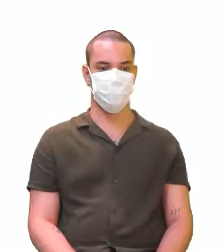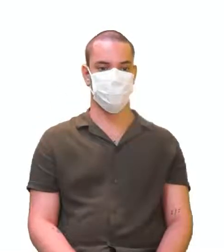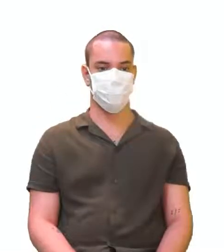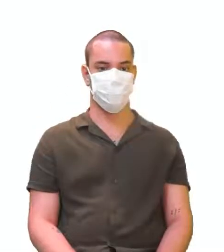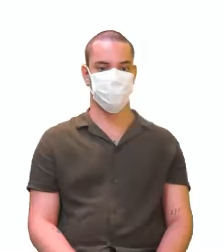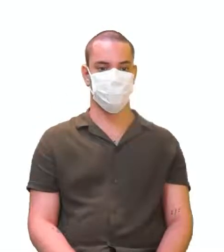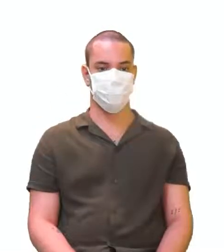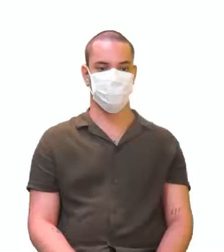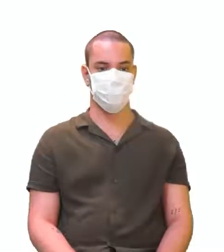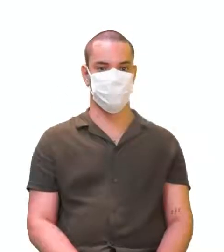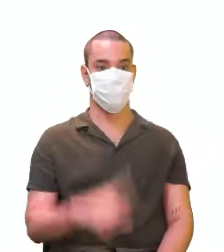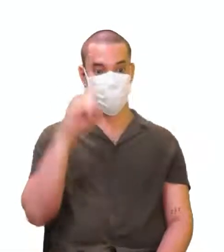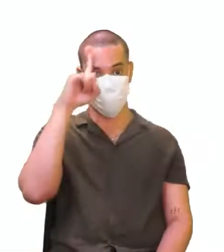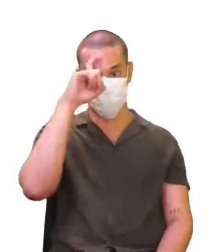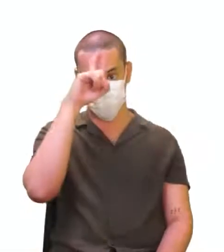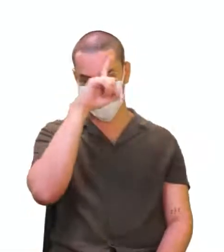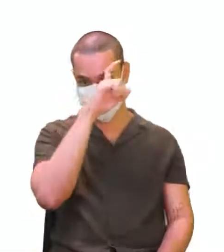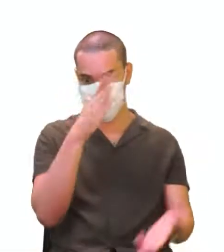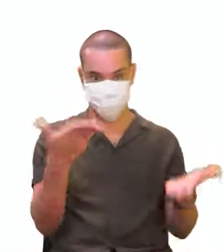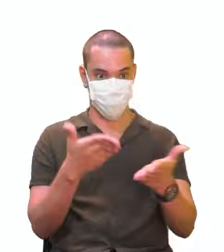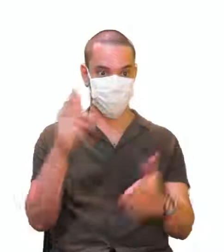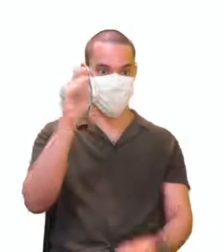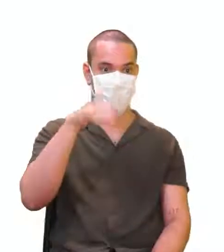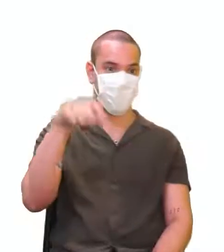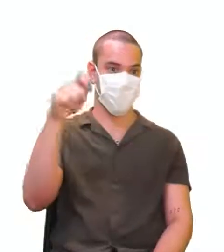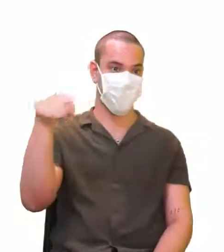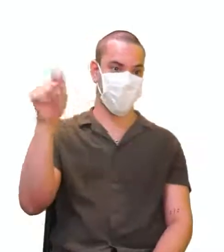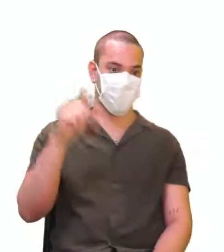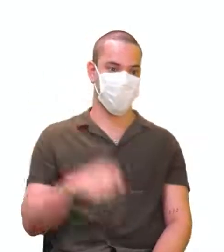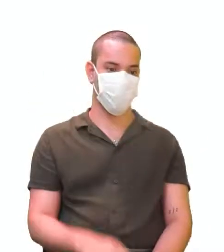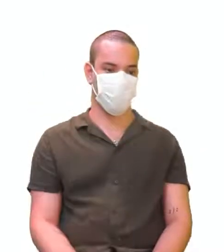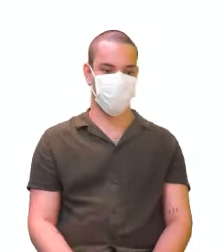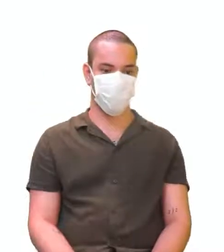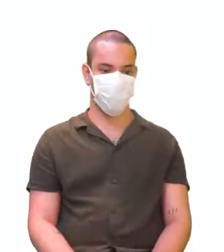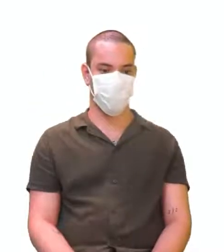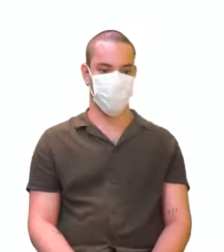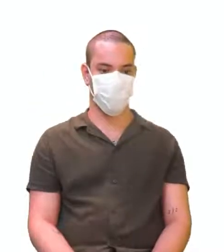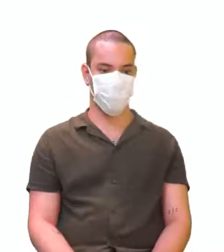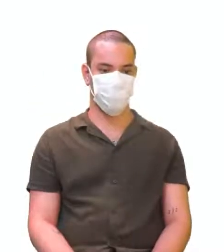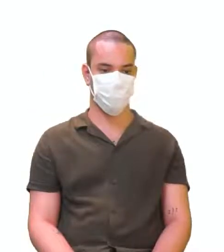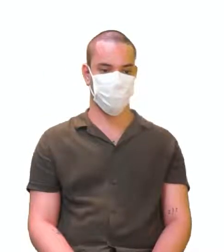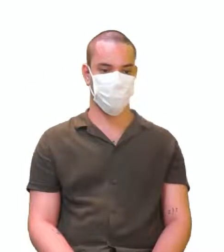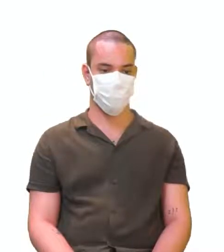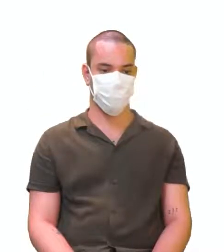Tá difícil. Tá mas feio vai aqui, dar né? certo.